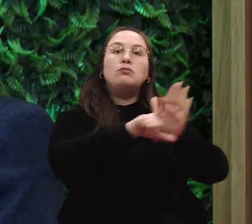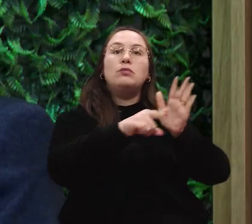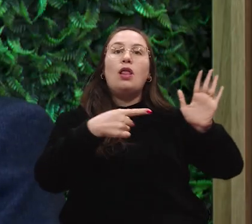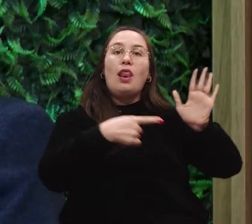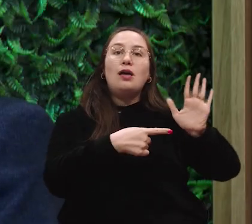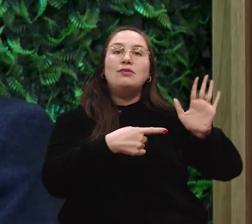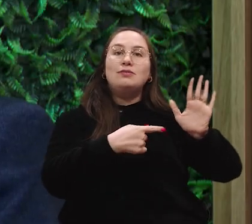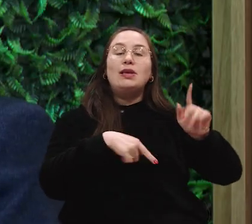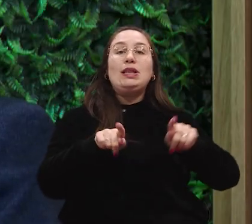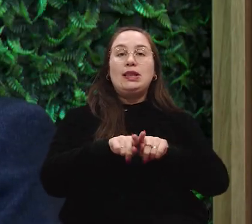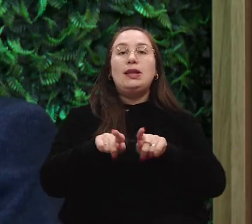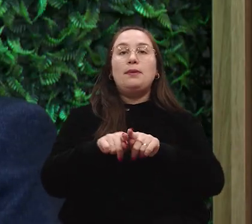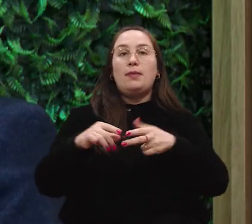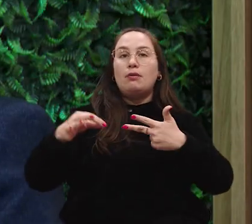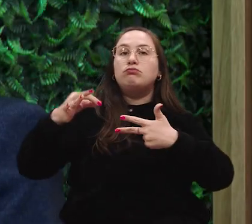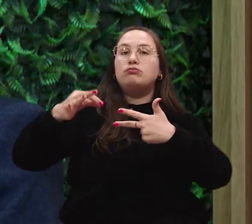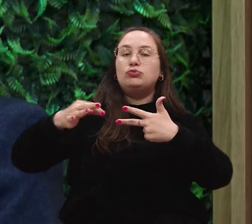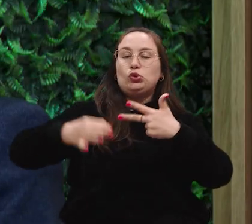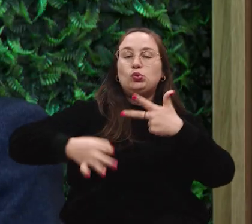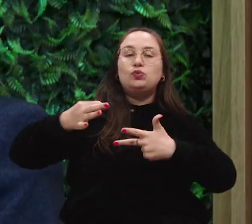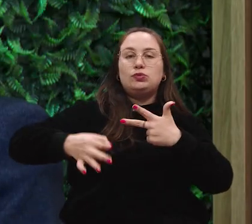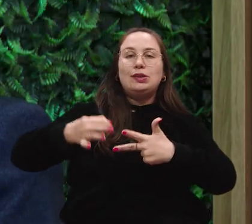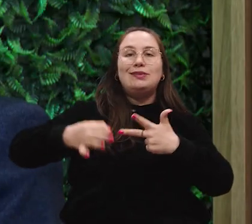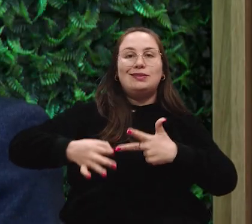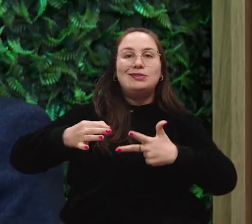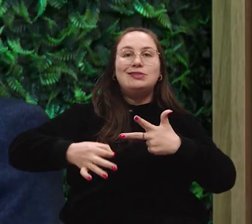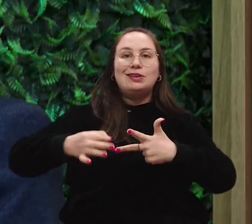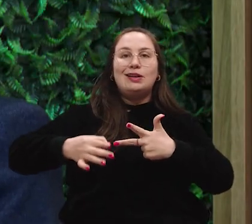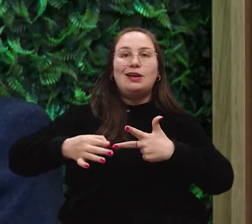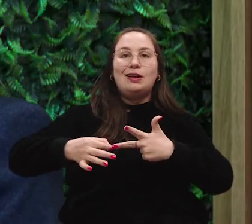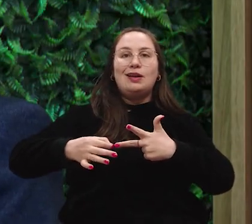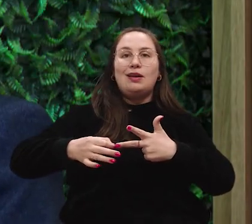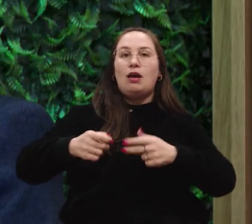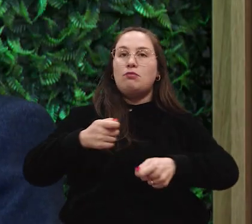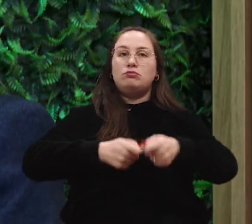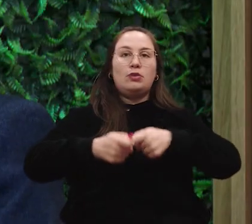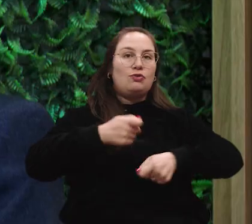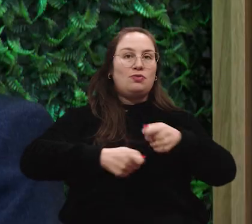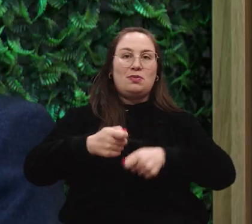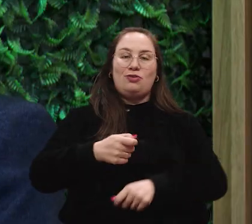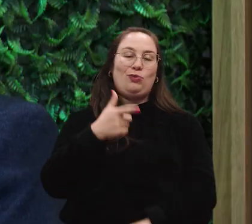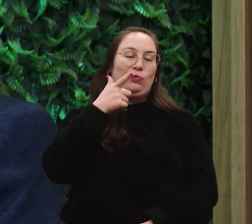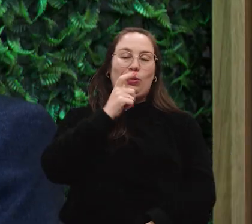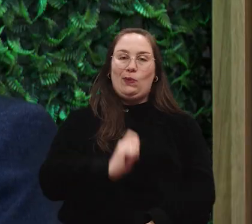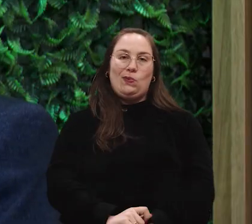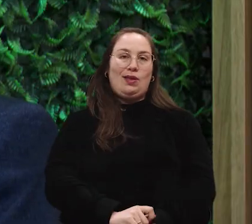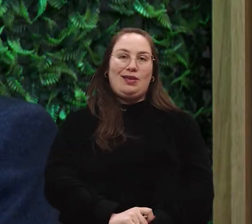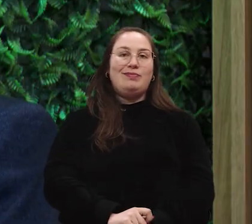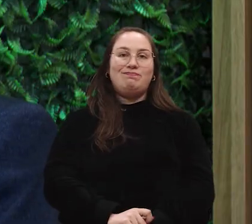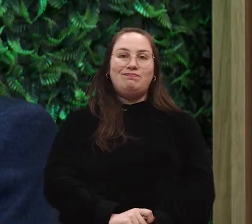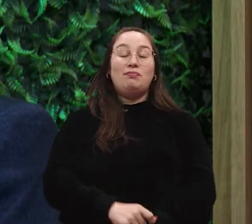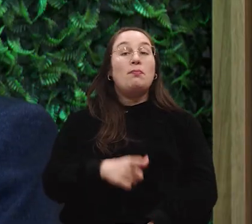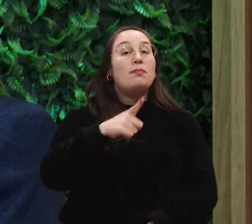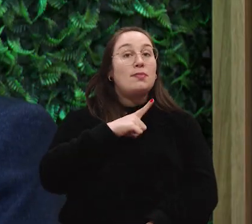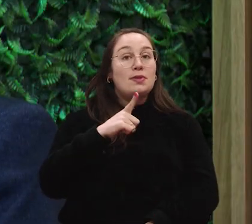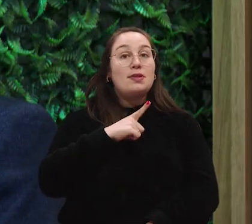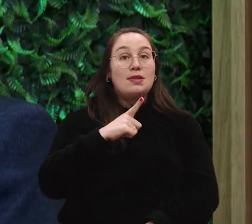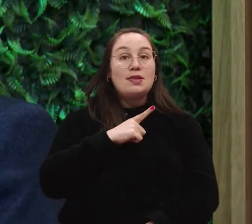isso, mas tem que judicializar. Mas administrativamente tu não consegue. Mas hoje